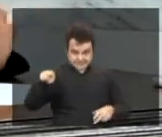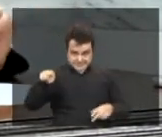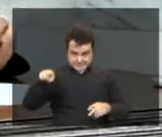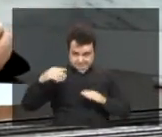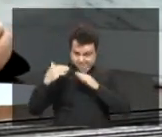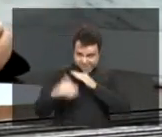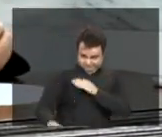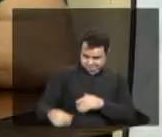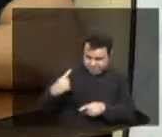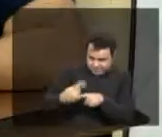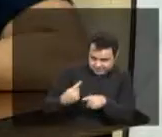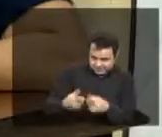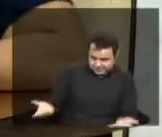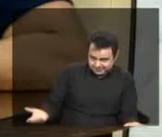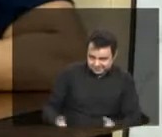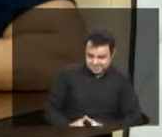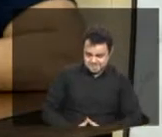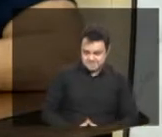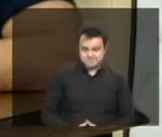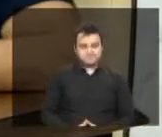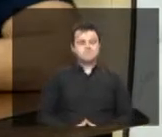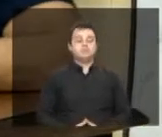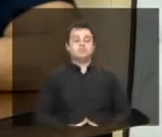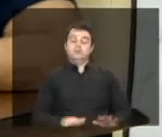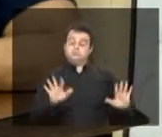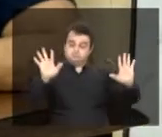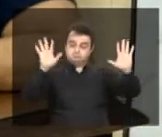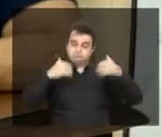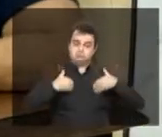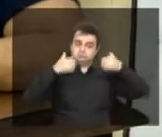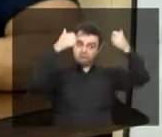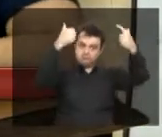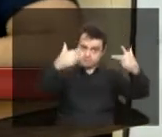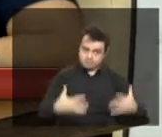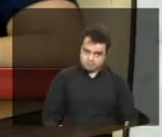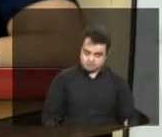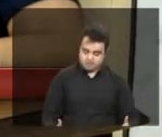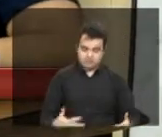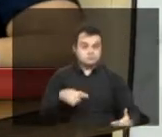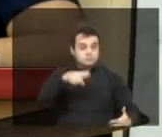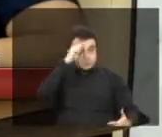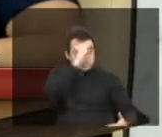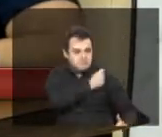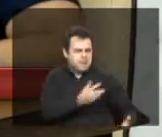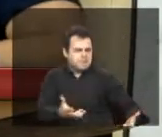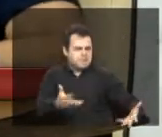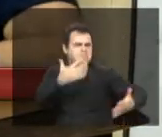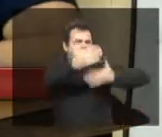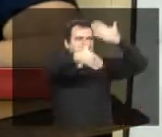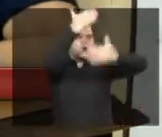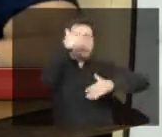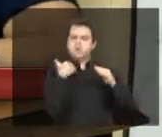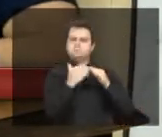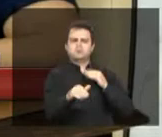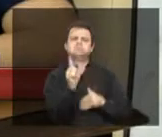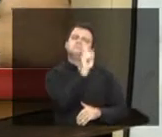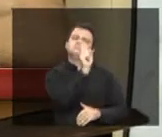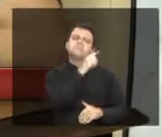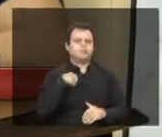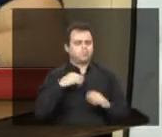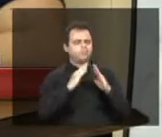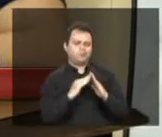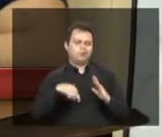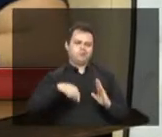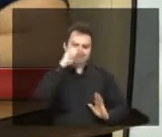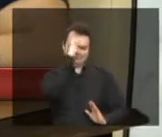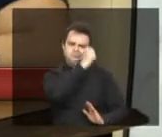projeto, por quê? Bom, primeiro que eu não sou contra o progresso daqui do município. Eu moro aqui nessa